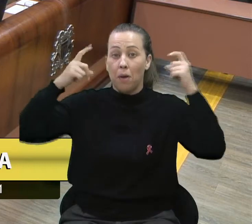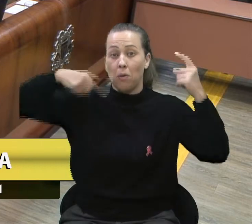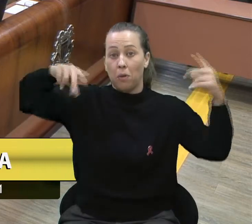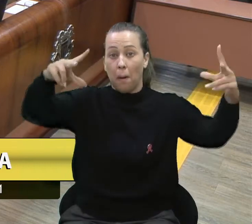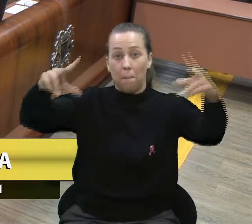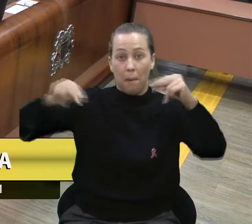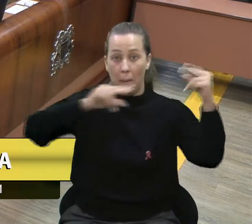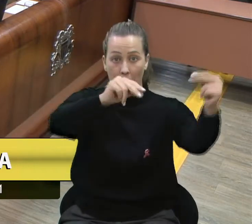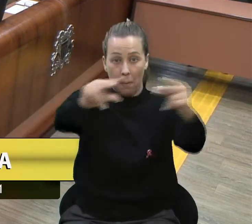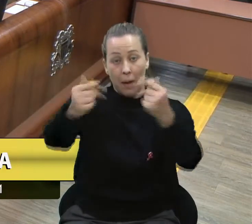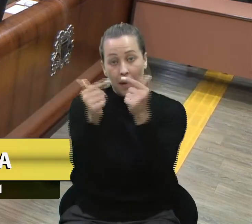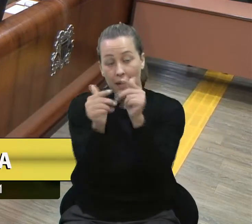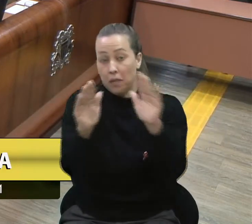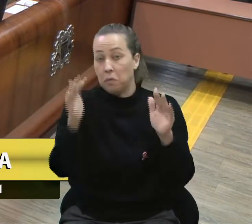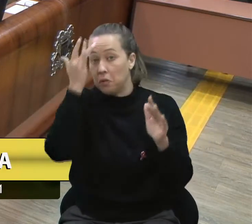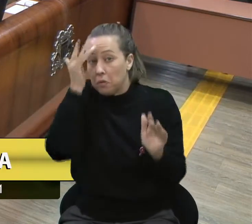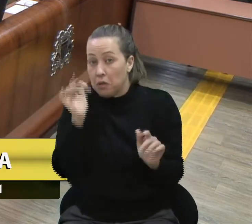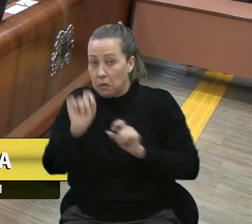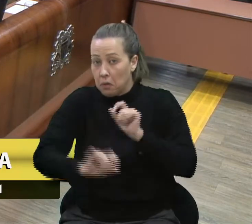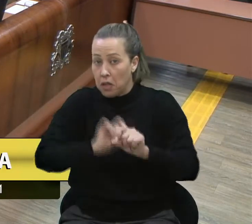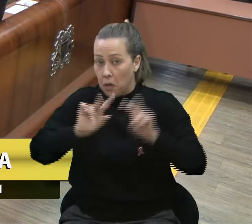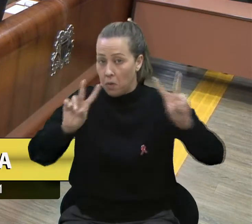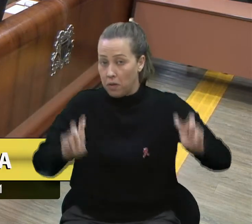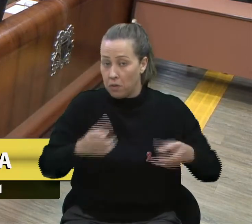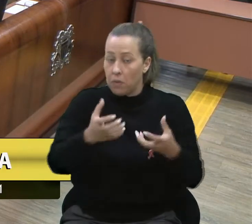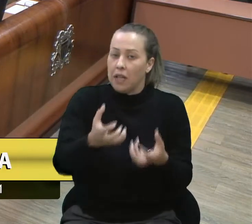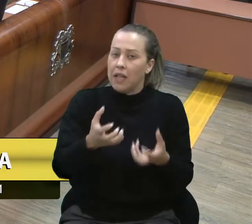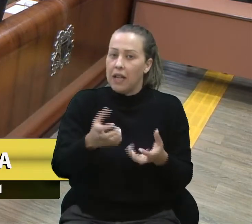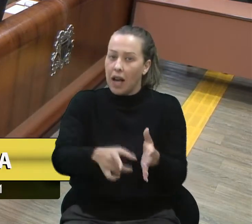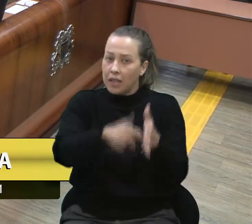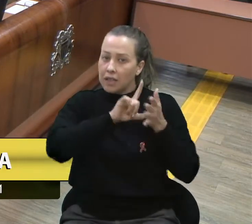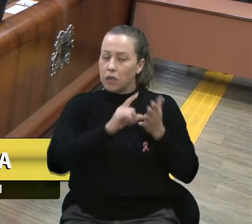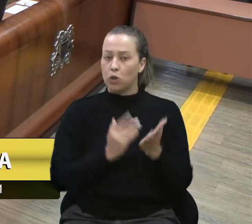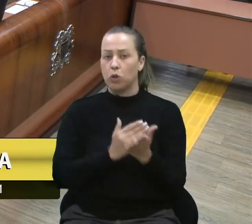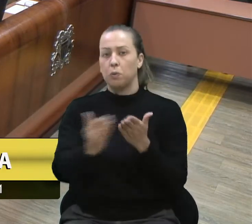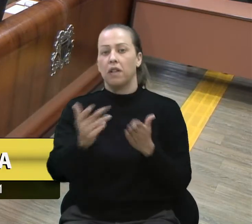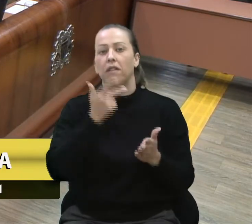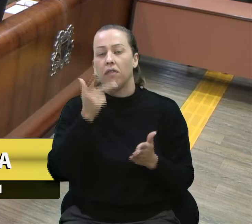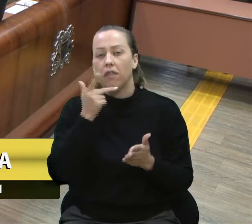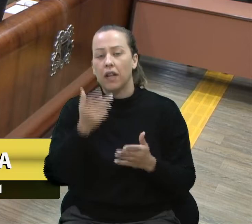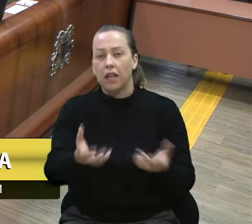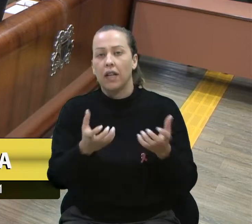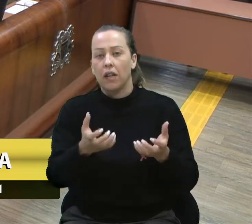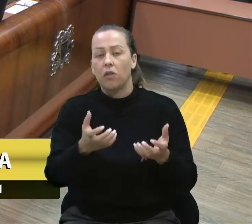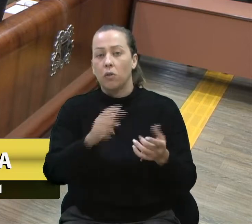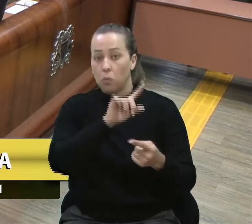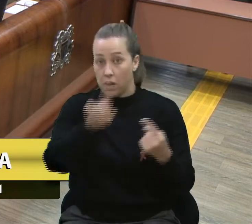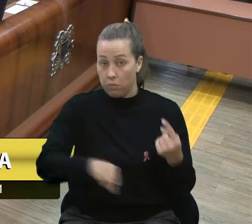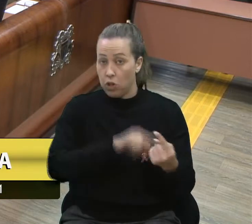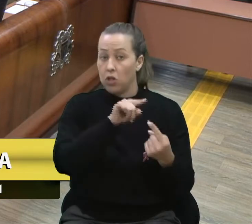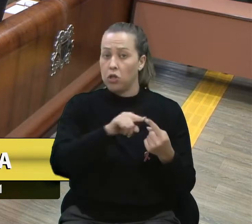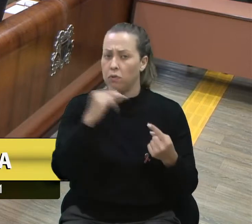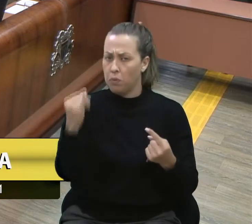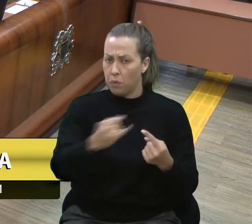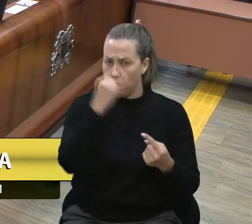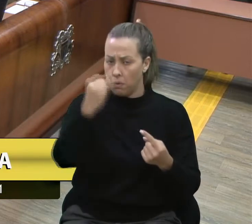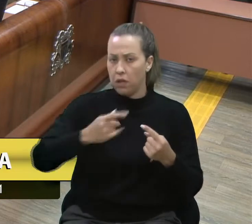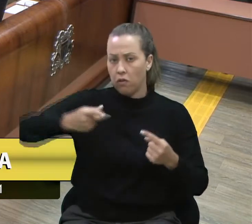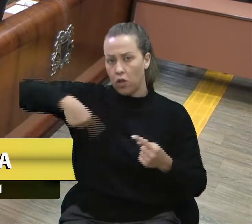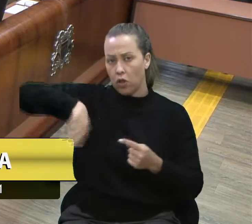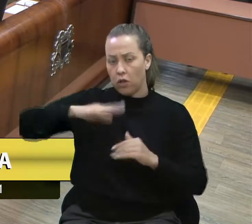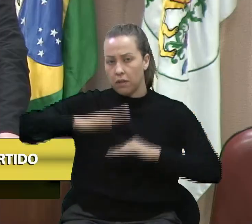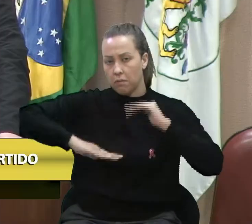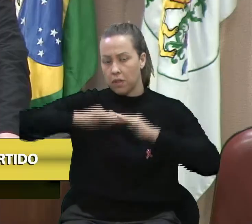Obrigado, senhor presidente. Queria, antes de começar a falar sobre uma indicação importante que a gente vem construindo aí junto ao